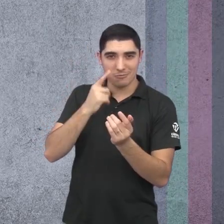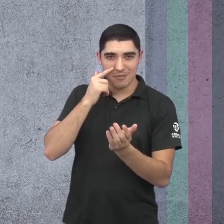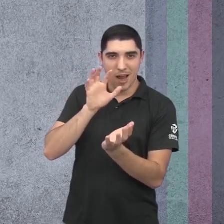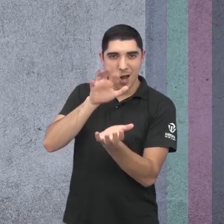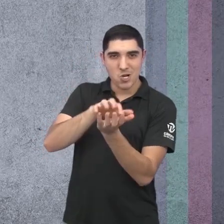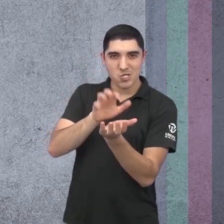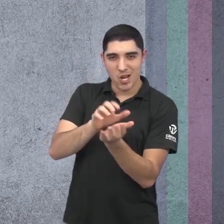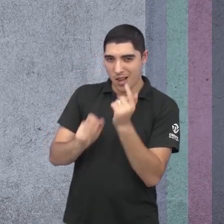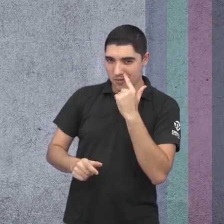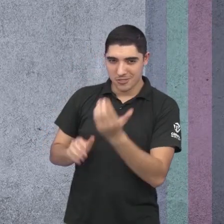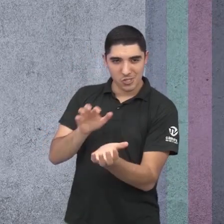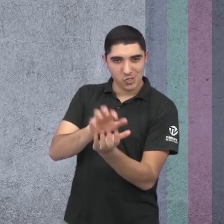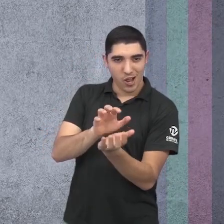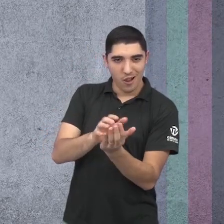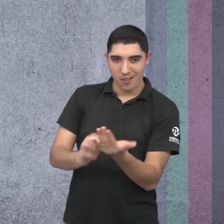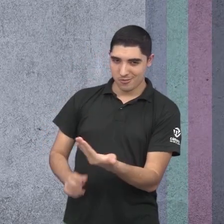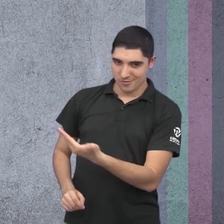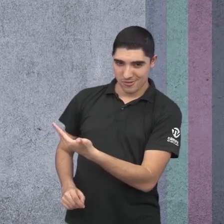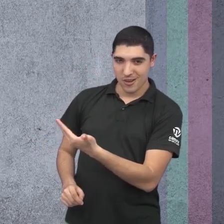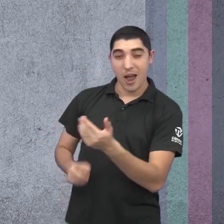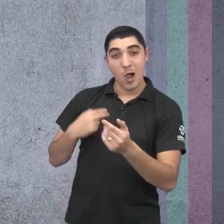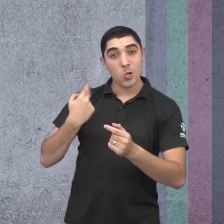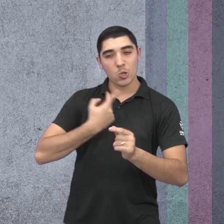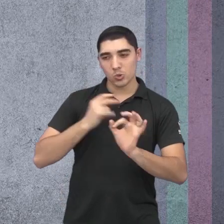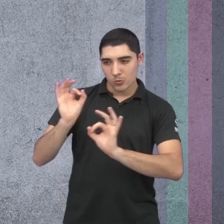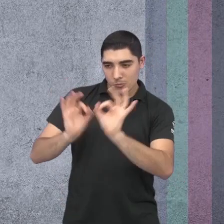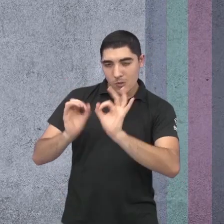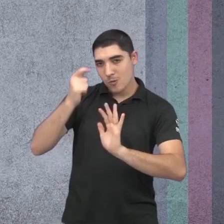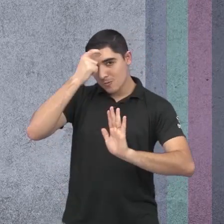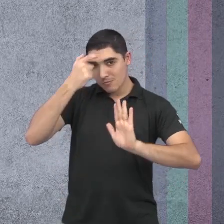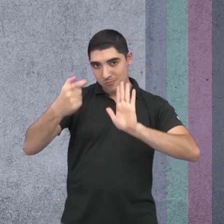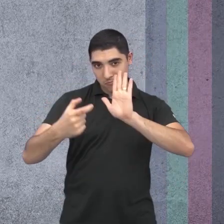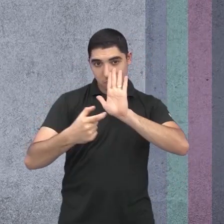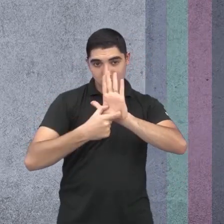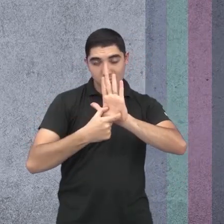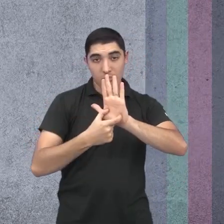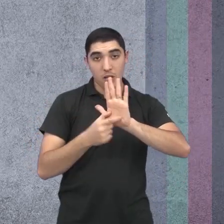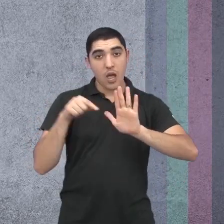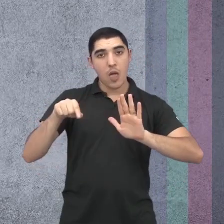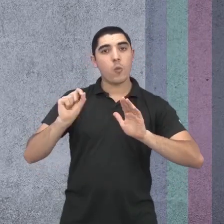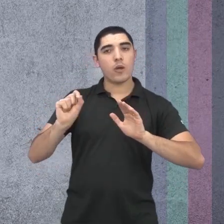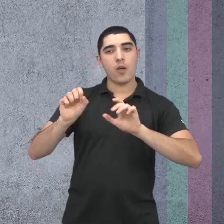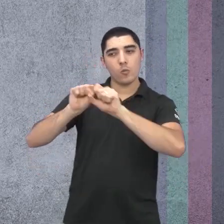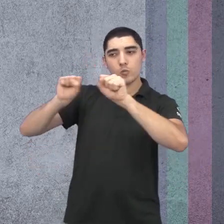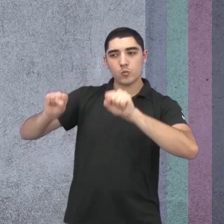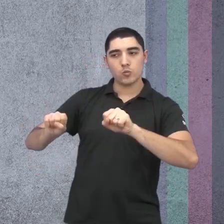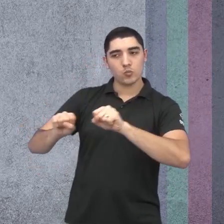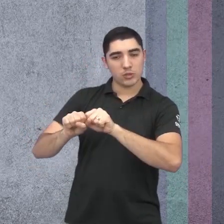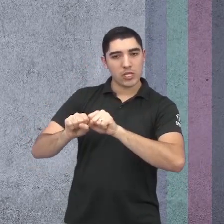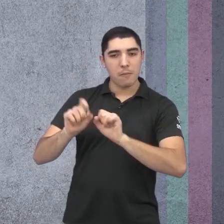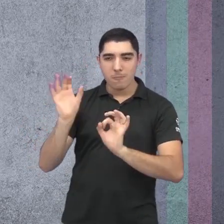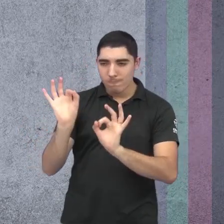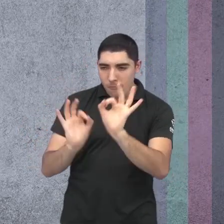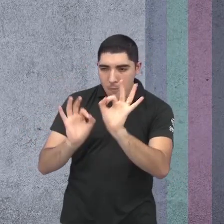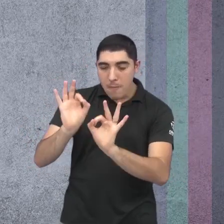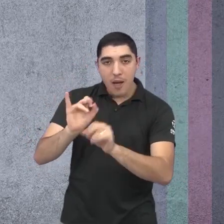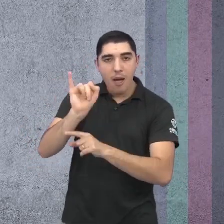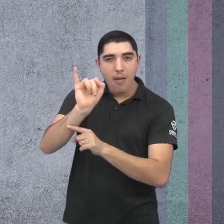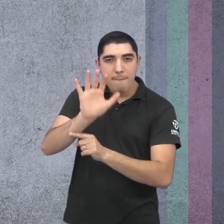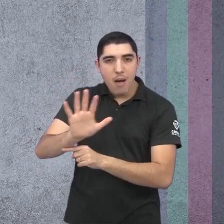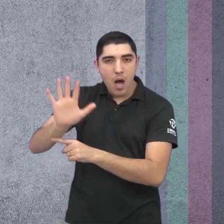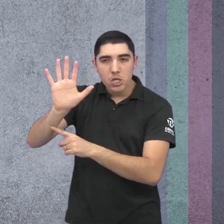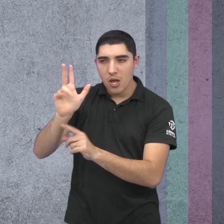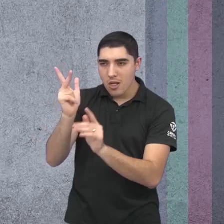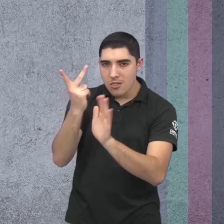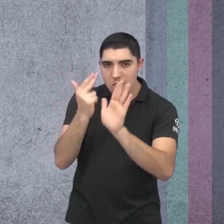inteligência artificial, né? A gente usou criando o Midjourney, que é uma ferramenta que ajuda a gente a criar imagens, né?